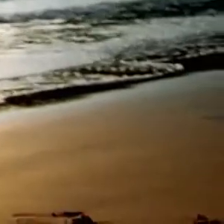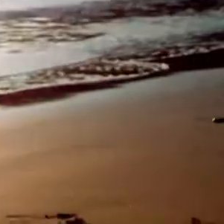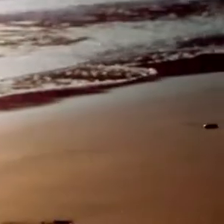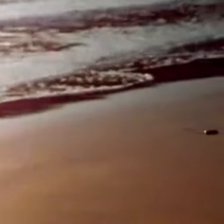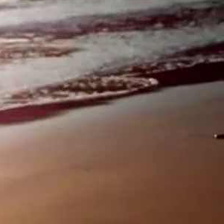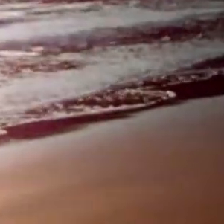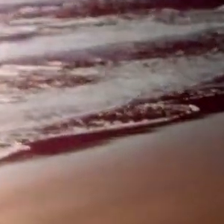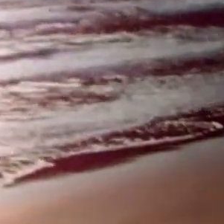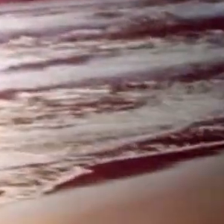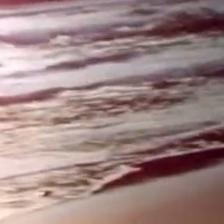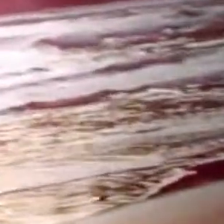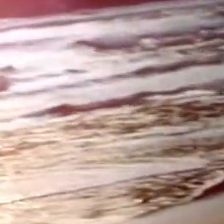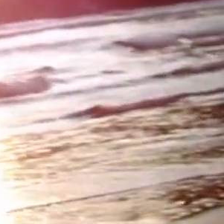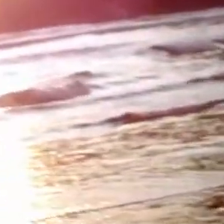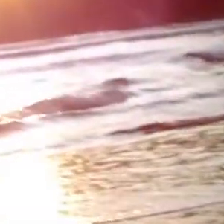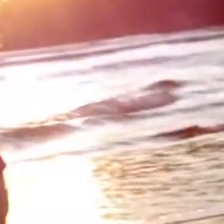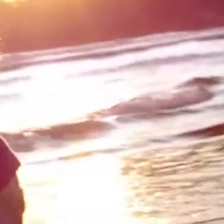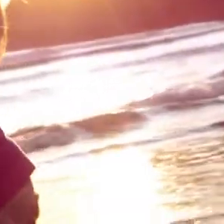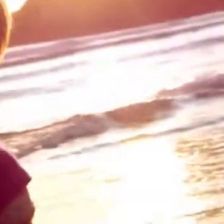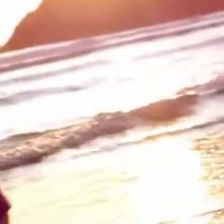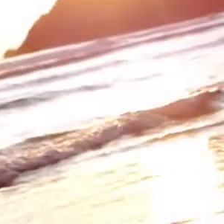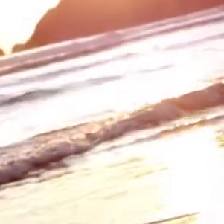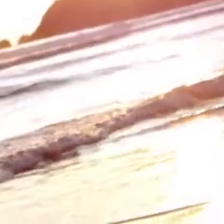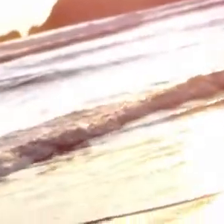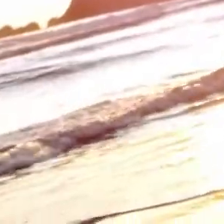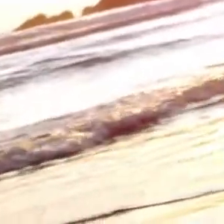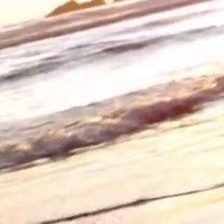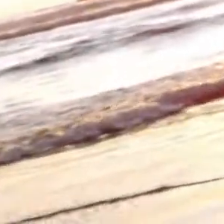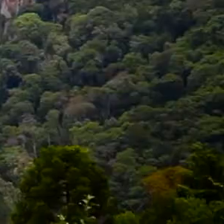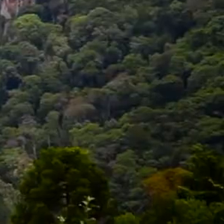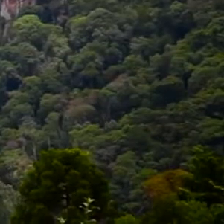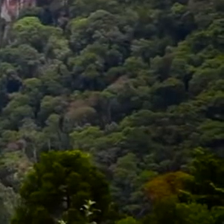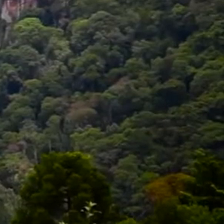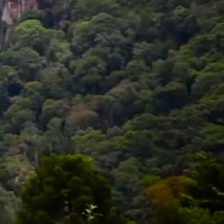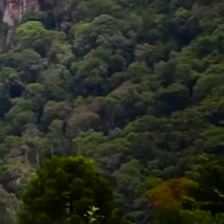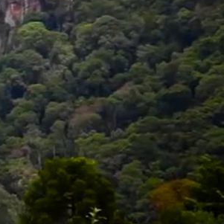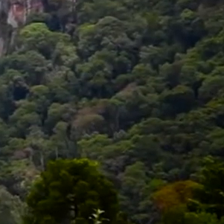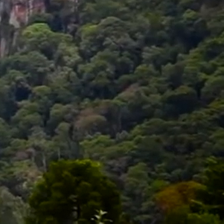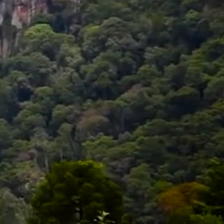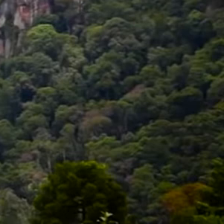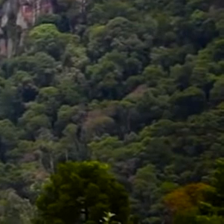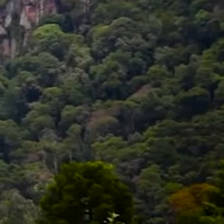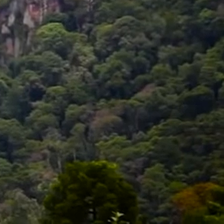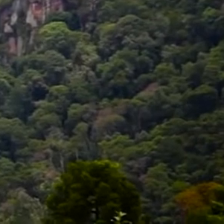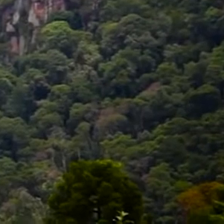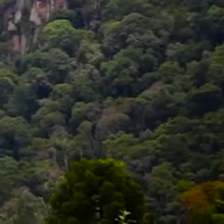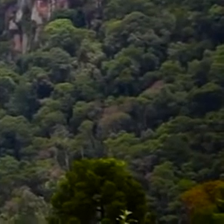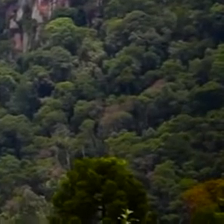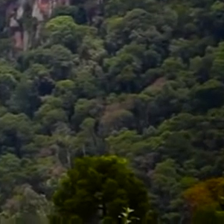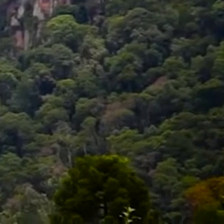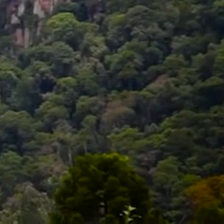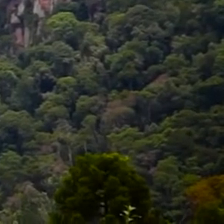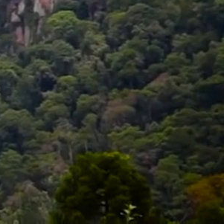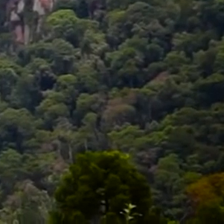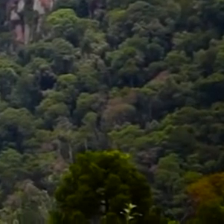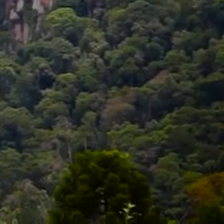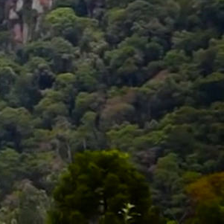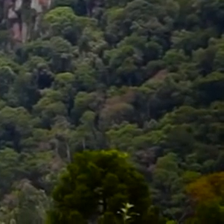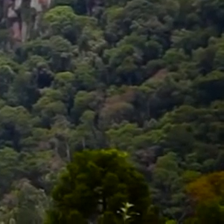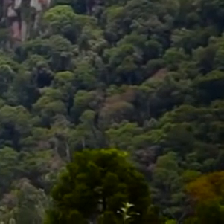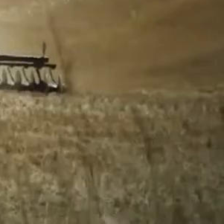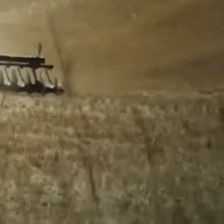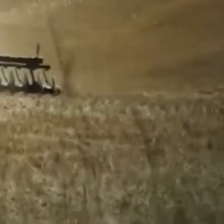eu resolvi trazer embora alguma América iluminado ao sol do Novo Mundo